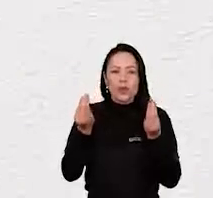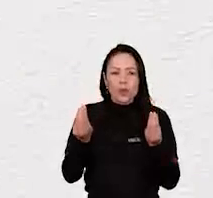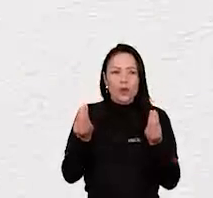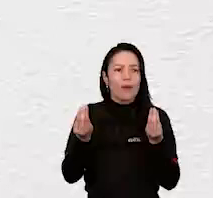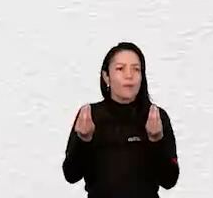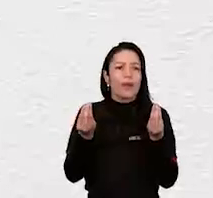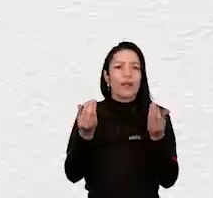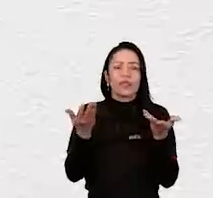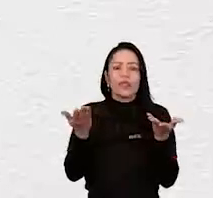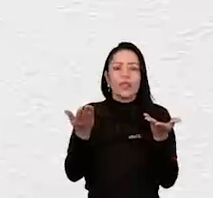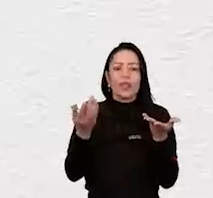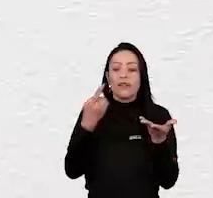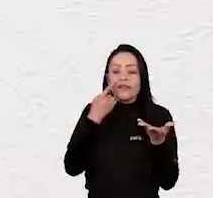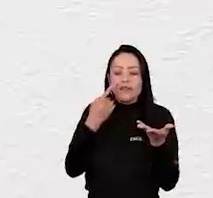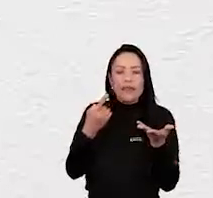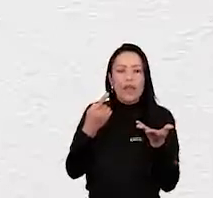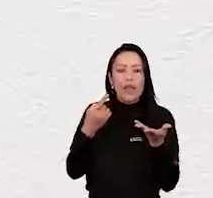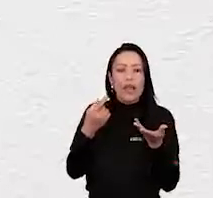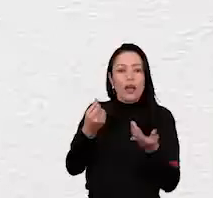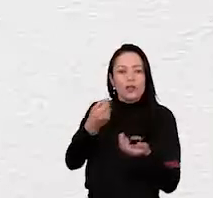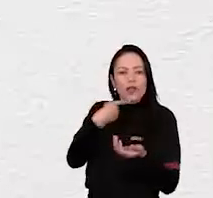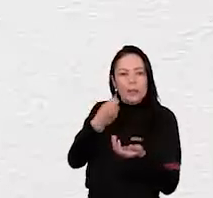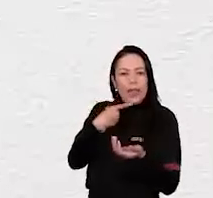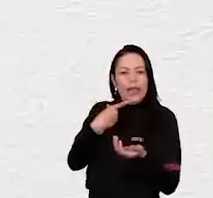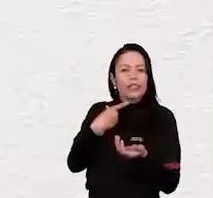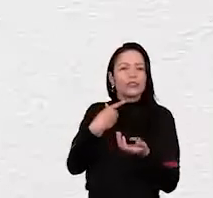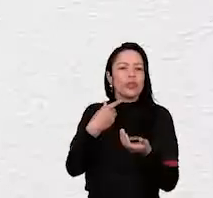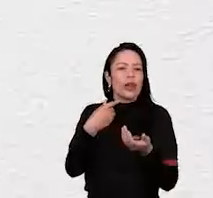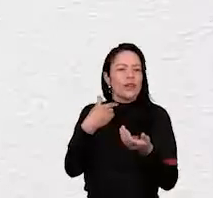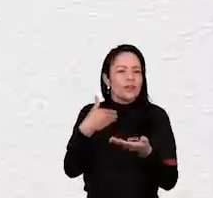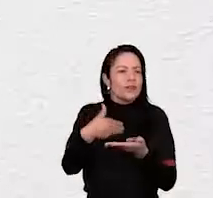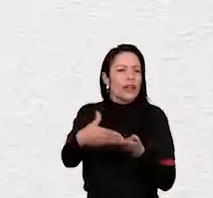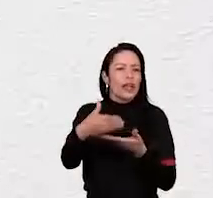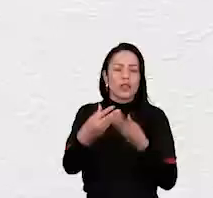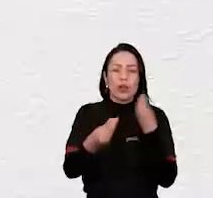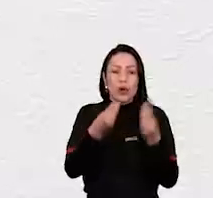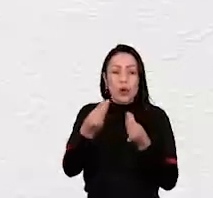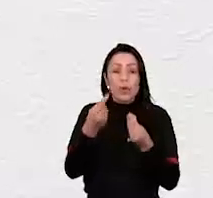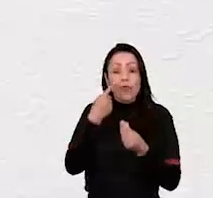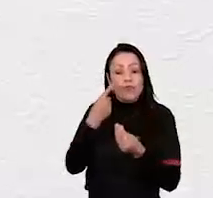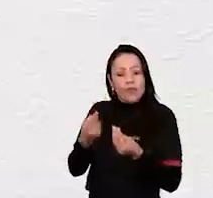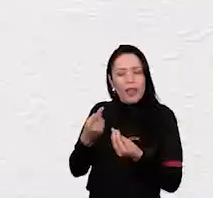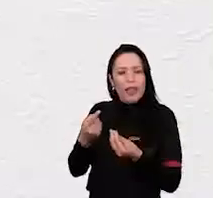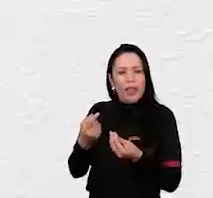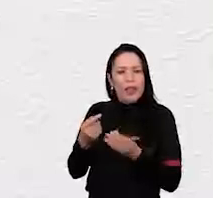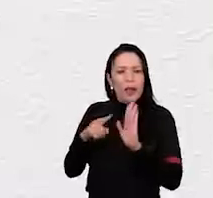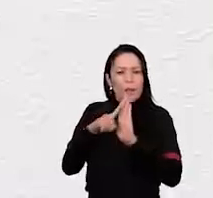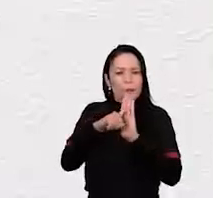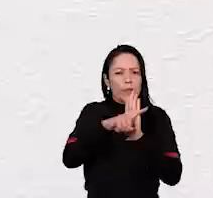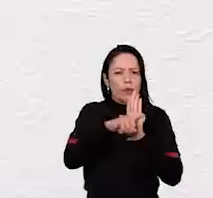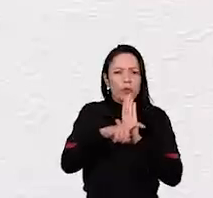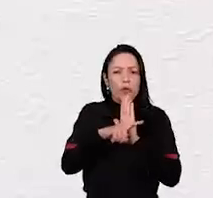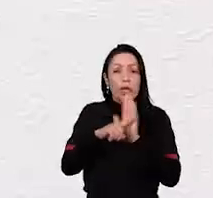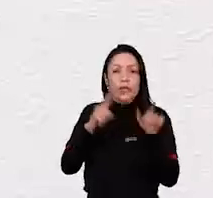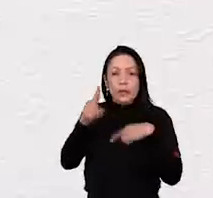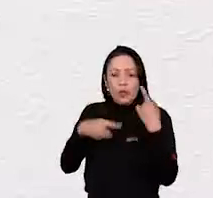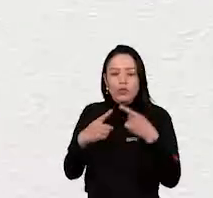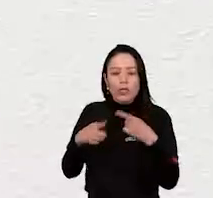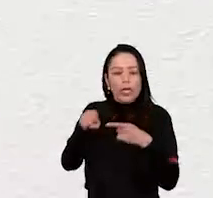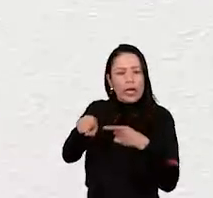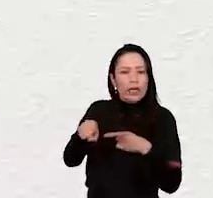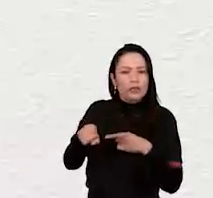se comporta, né, esse antibiótico, esse antibiograma em uma placa, e como esse animal em vivo vai responder a